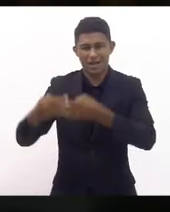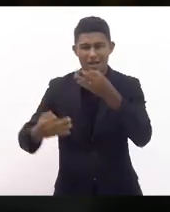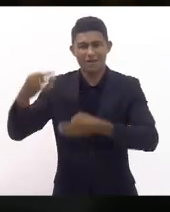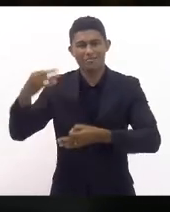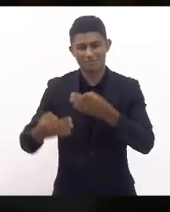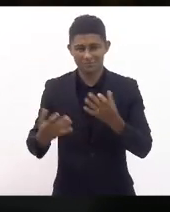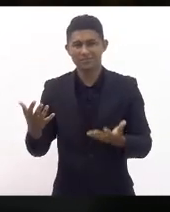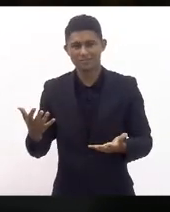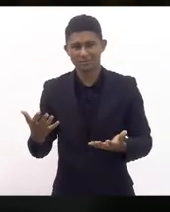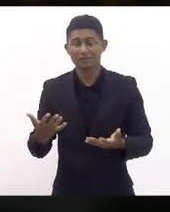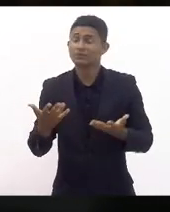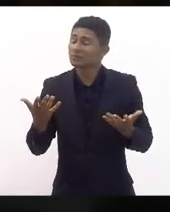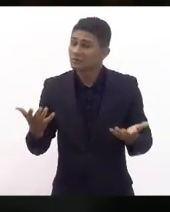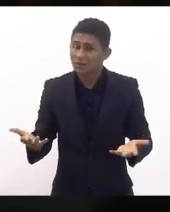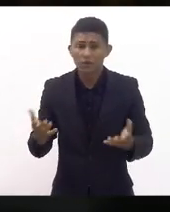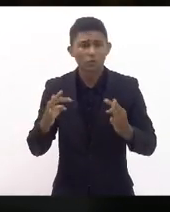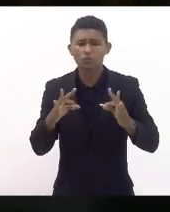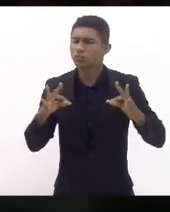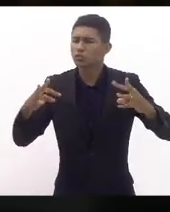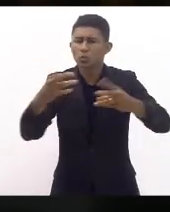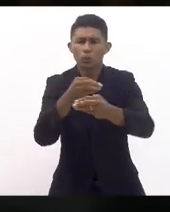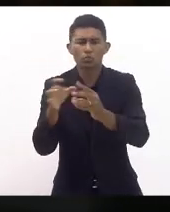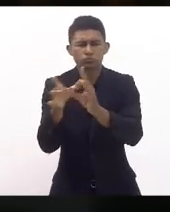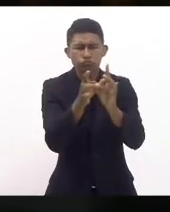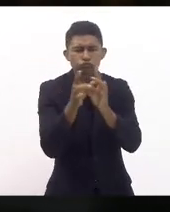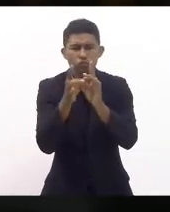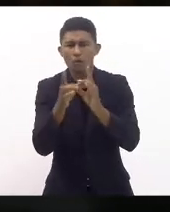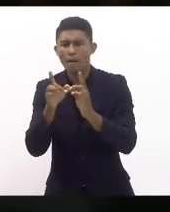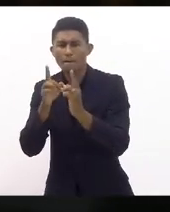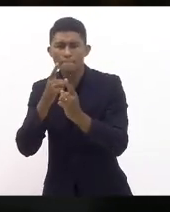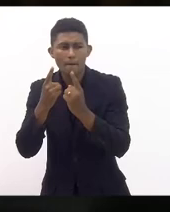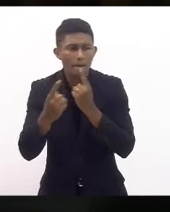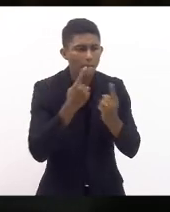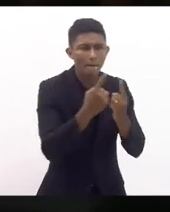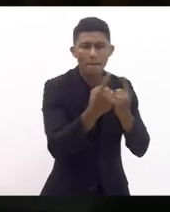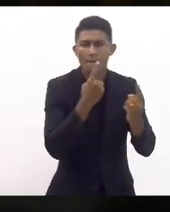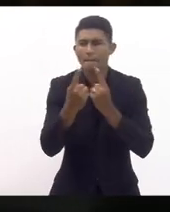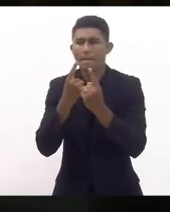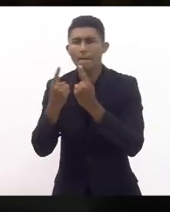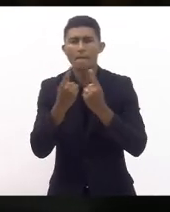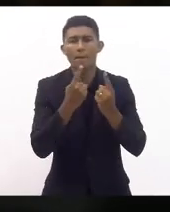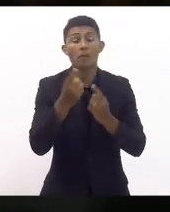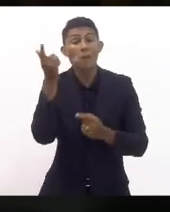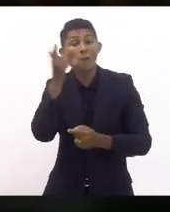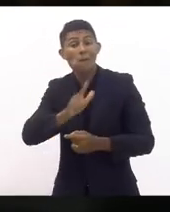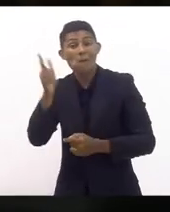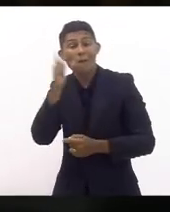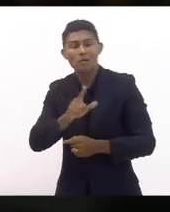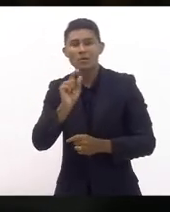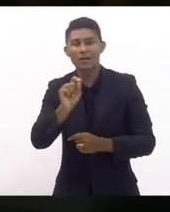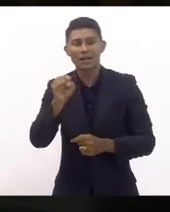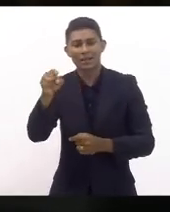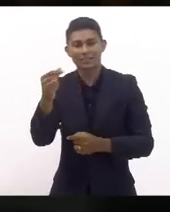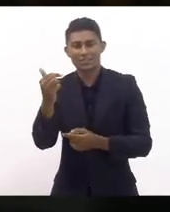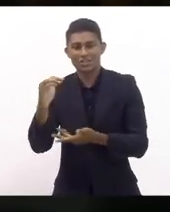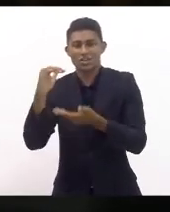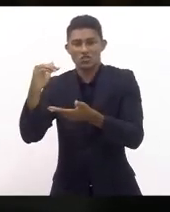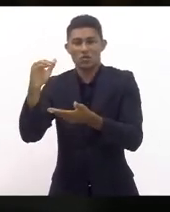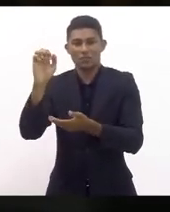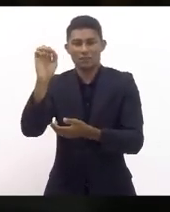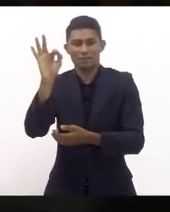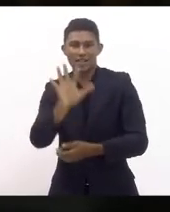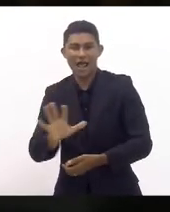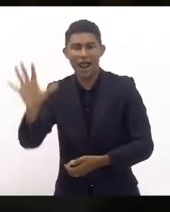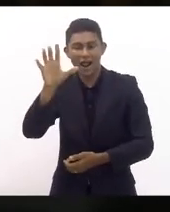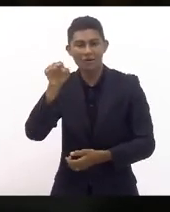construíram aqui o que nos fortaleceu na discussão com o Tesouro Nacional, que não foi uma discussão fácil, foi uma